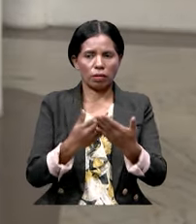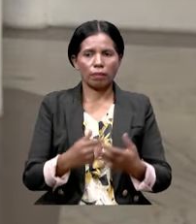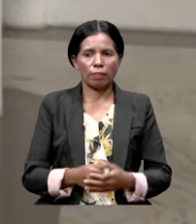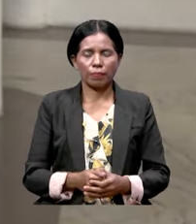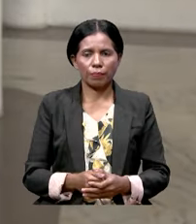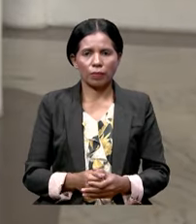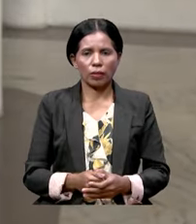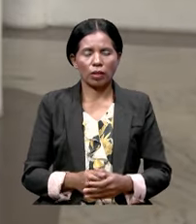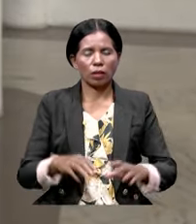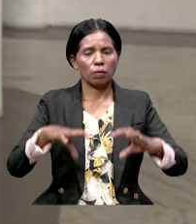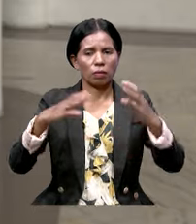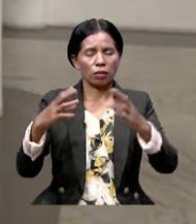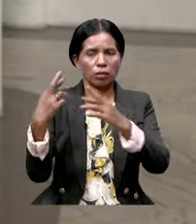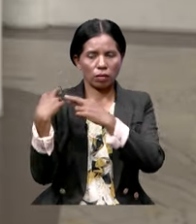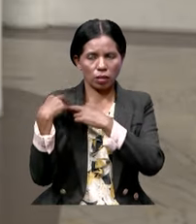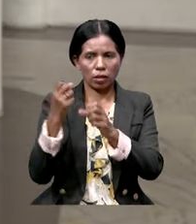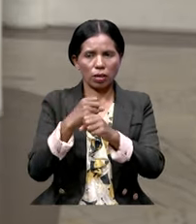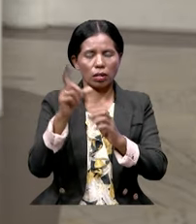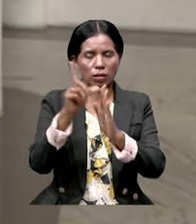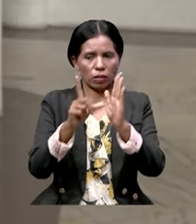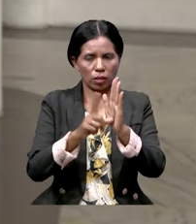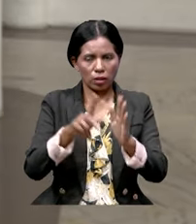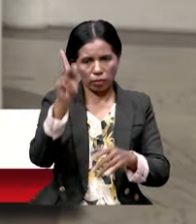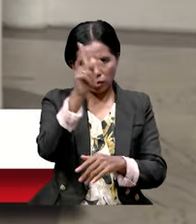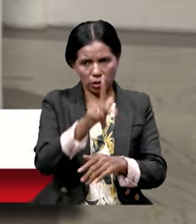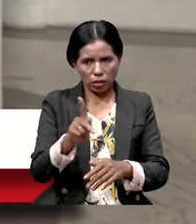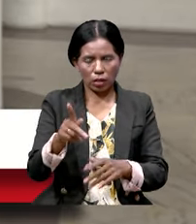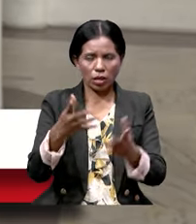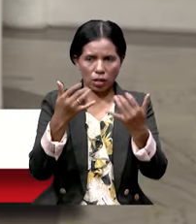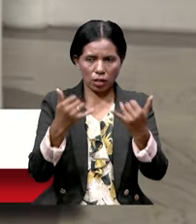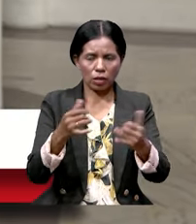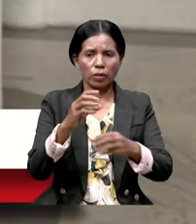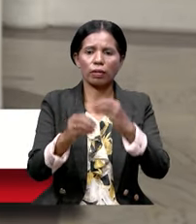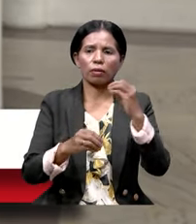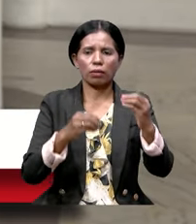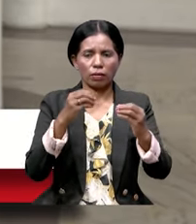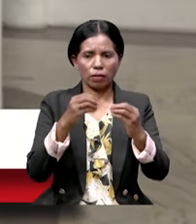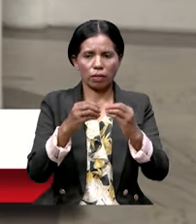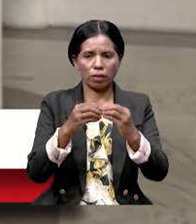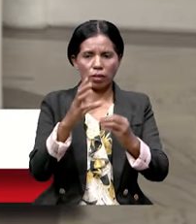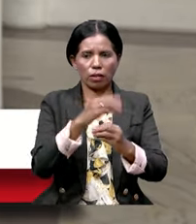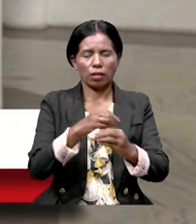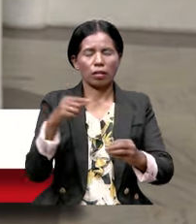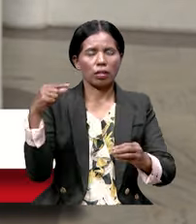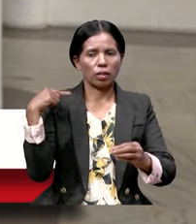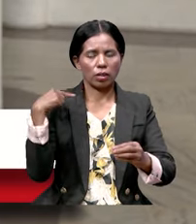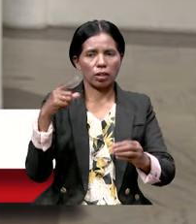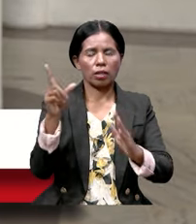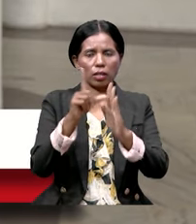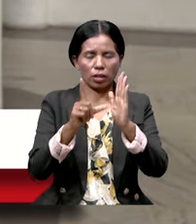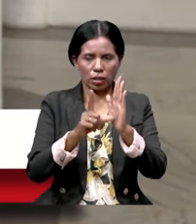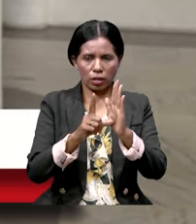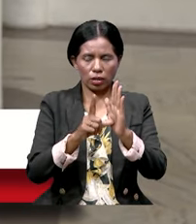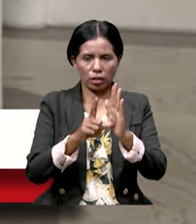Comissão de papel para a lei fiscaliza. Agora, quando a tu promove lian oficial, a